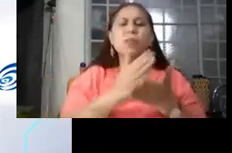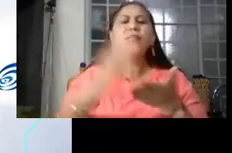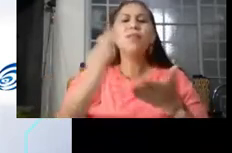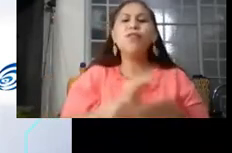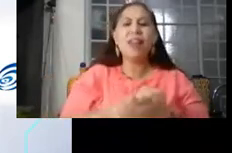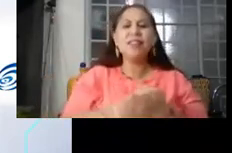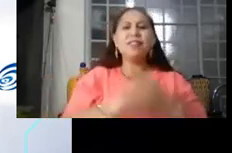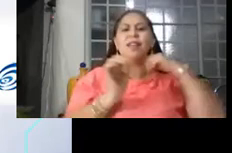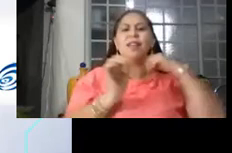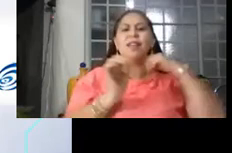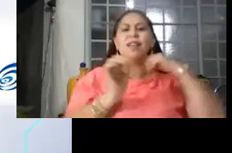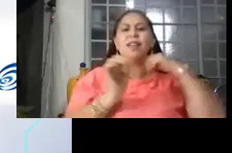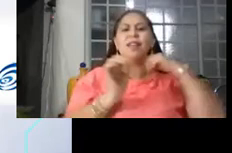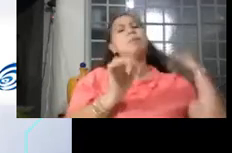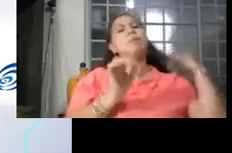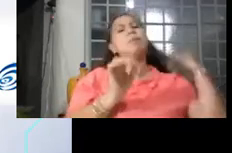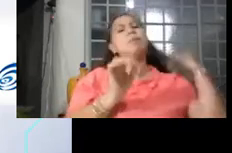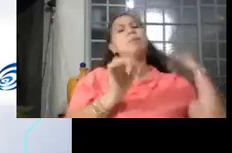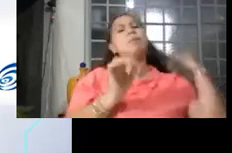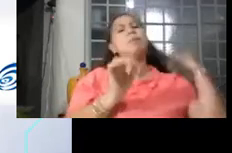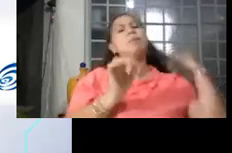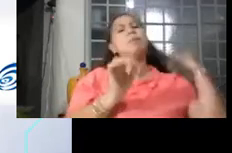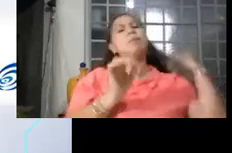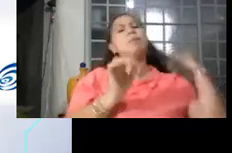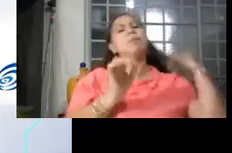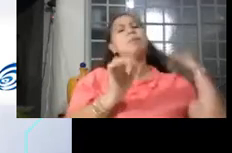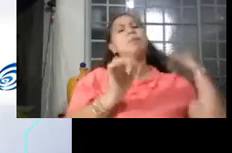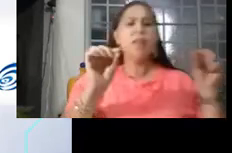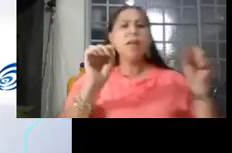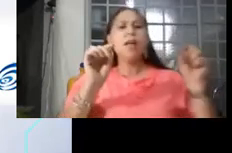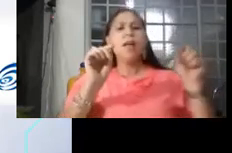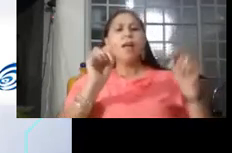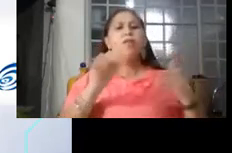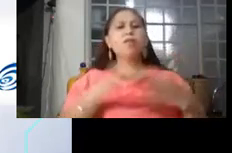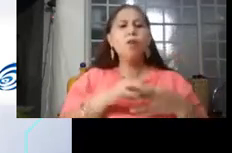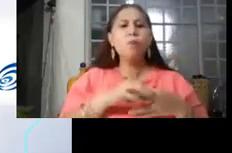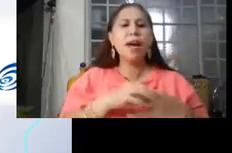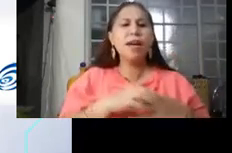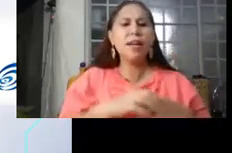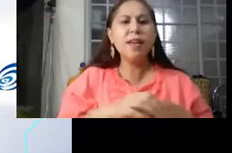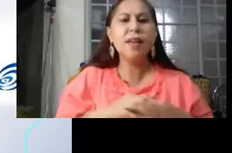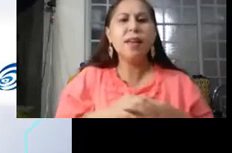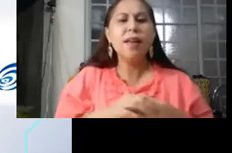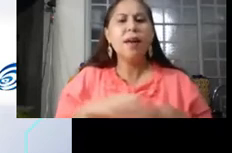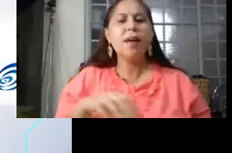início faz. Ele pega a frase em português, né? Eu vou para